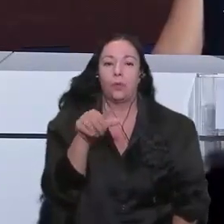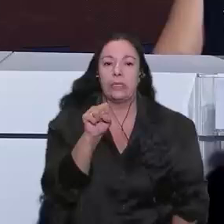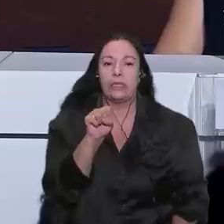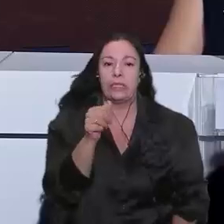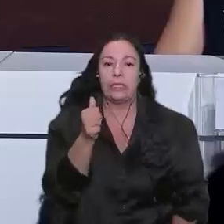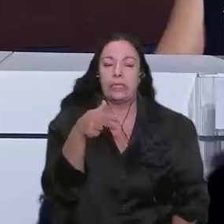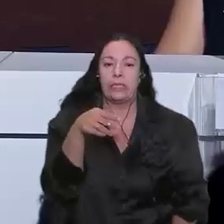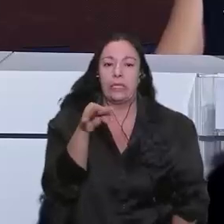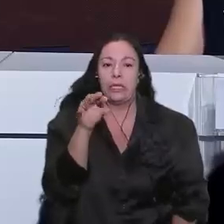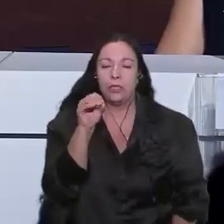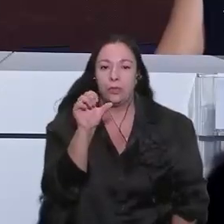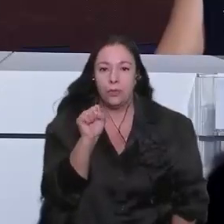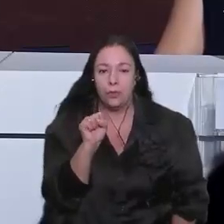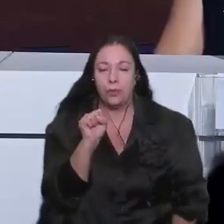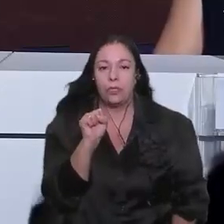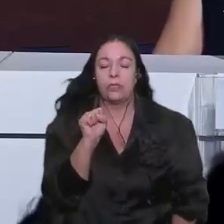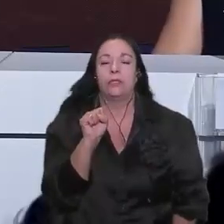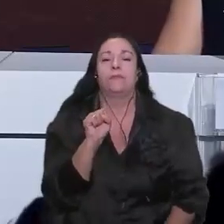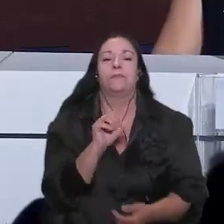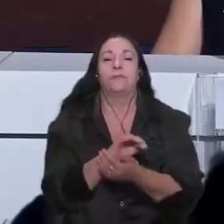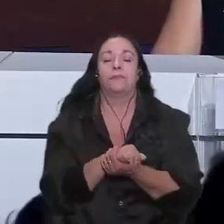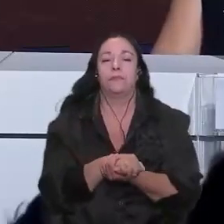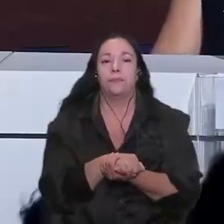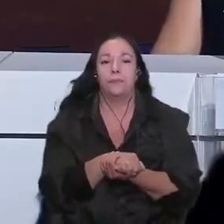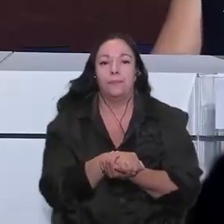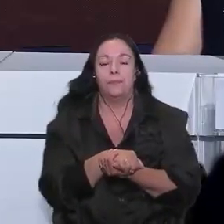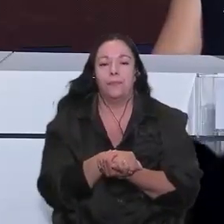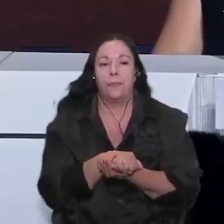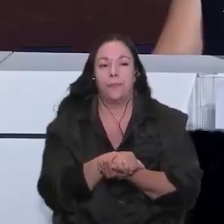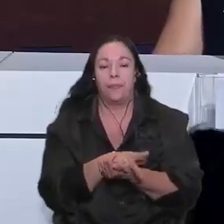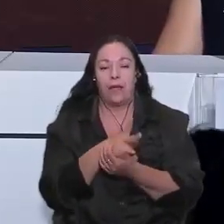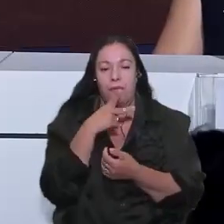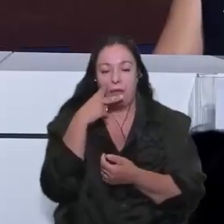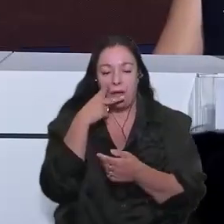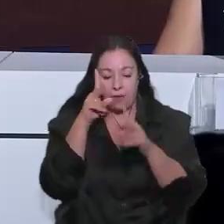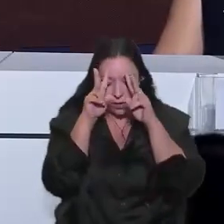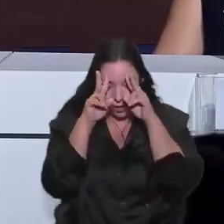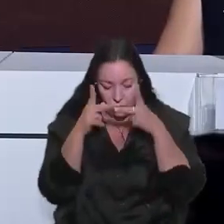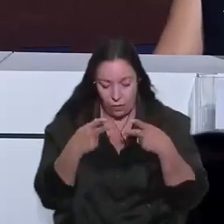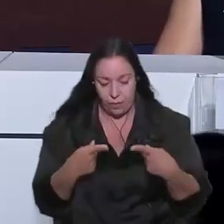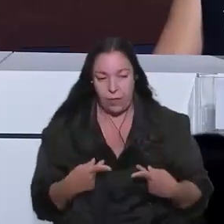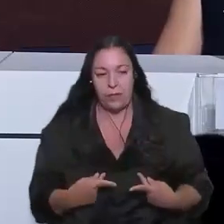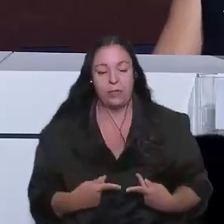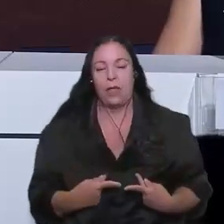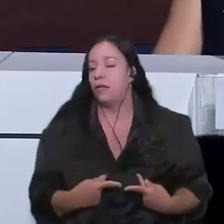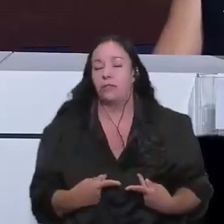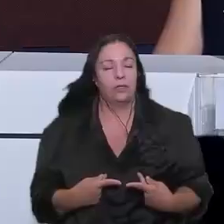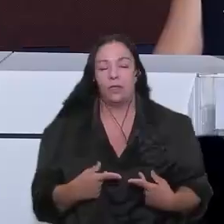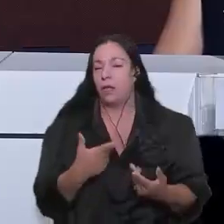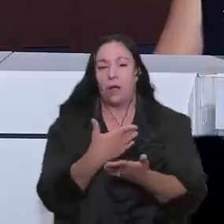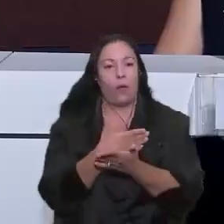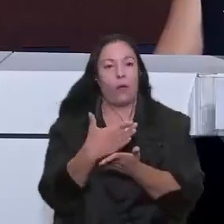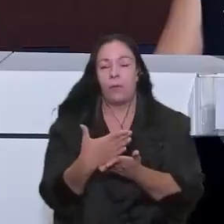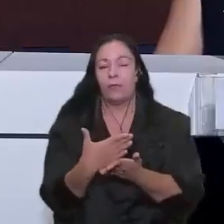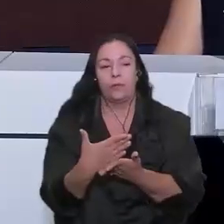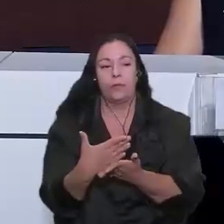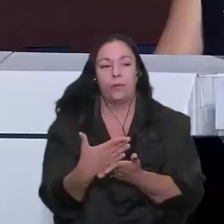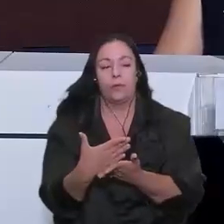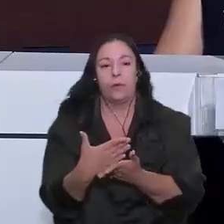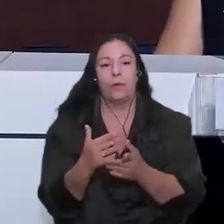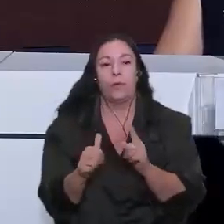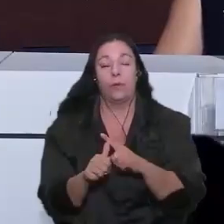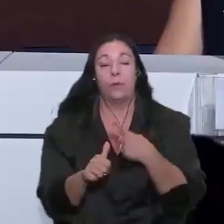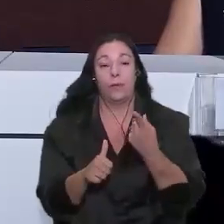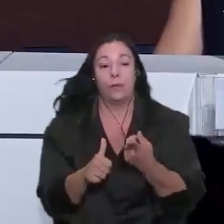e eu cito várias vezes o Milton Santos. Ele dizia que a humanidade ainda não começou, que o primeiro